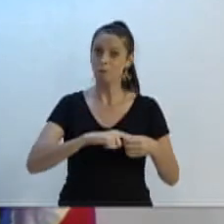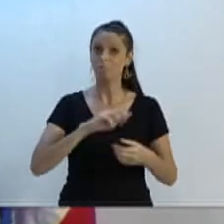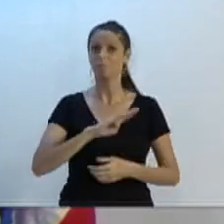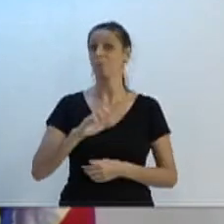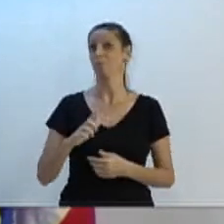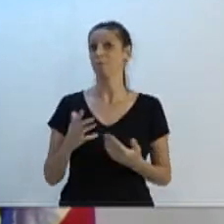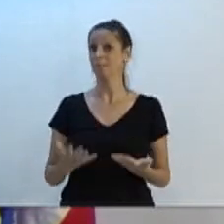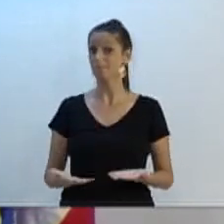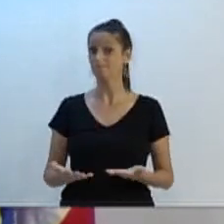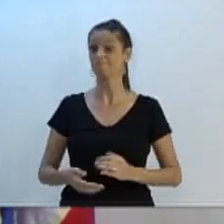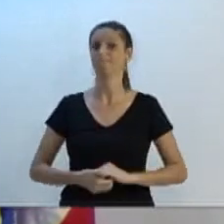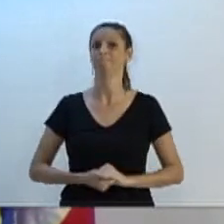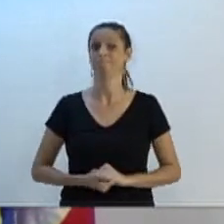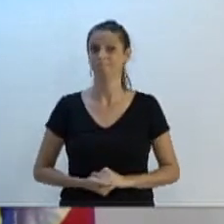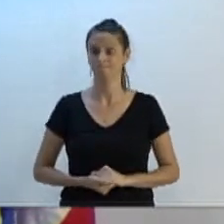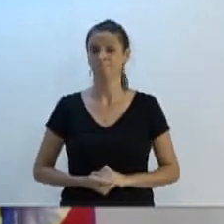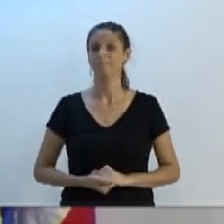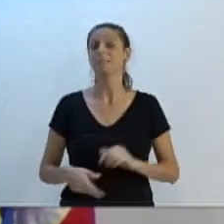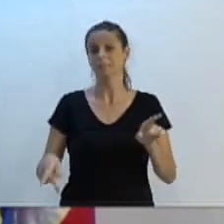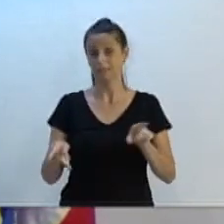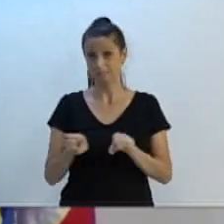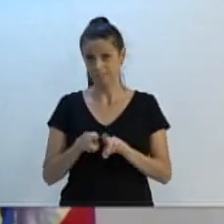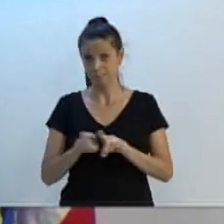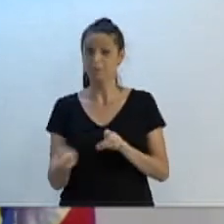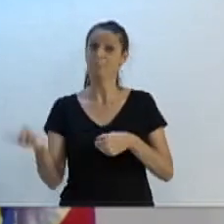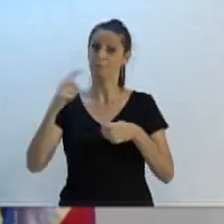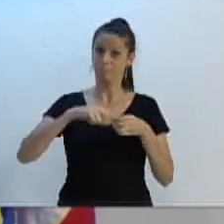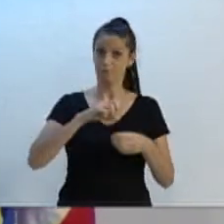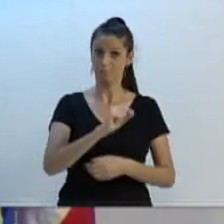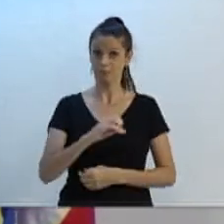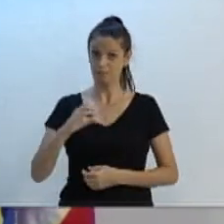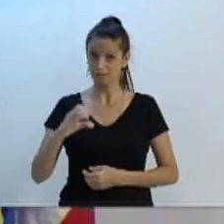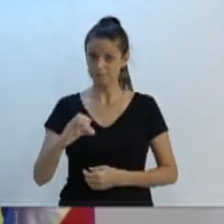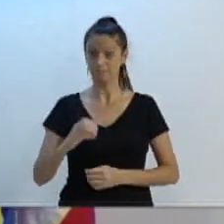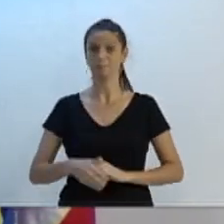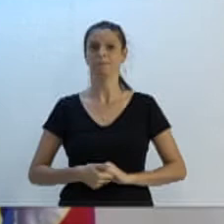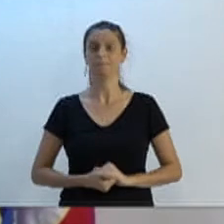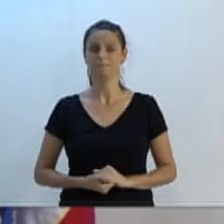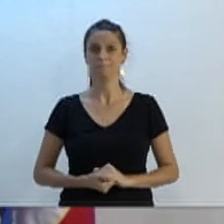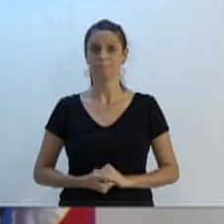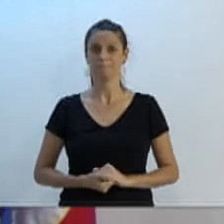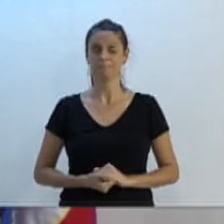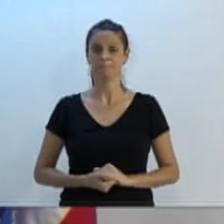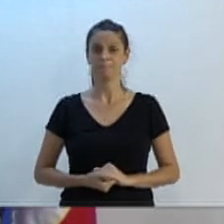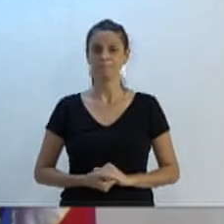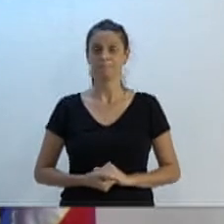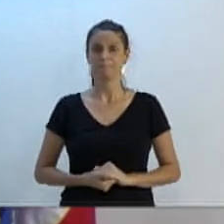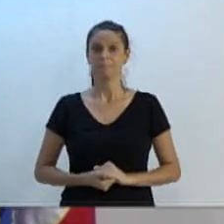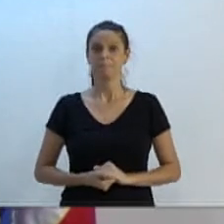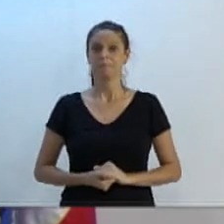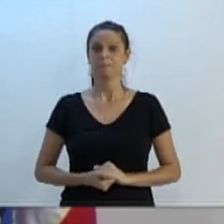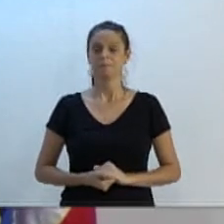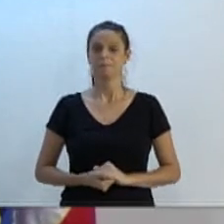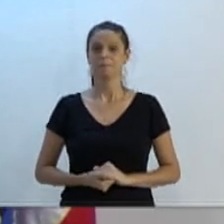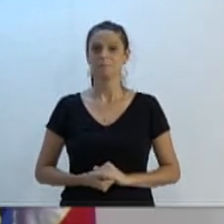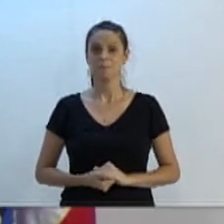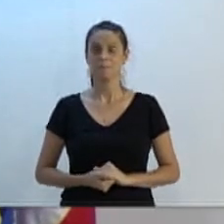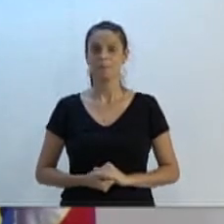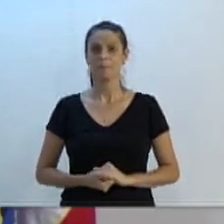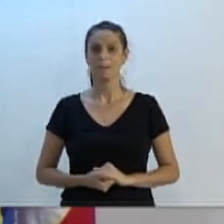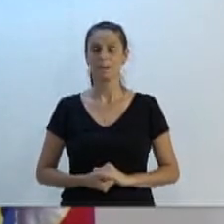para o nosso estado oi e me chamou bastante atenção senhores vereadores a fala